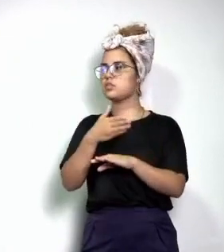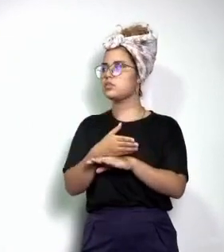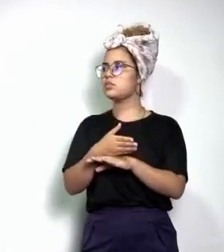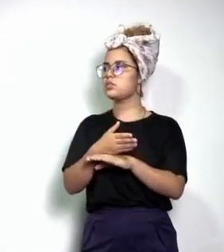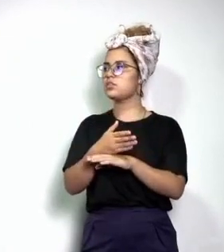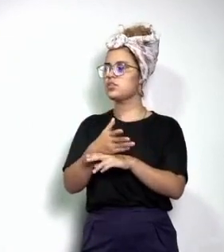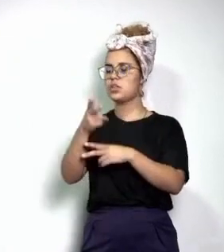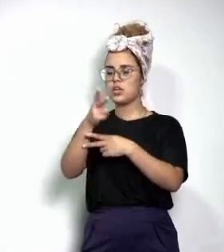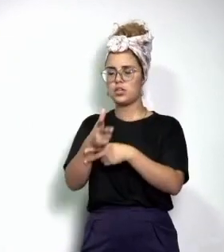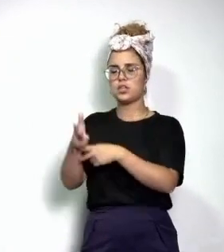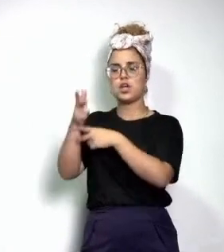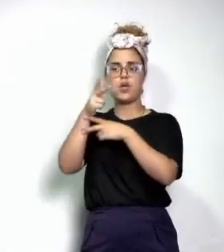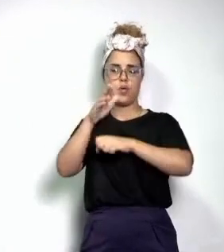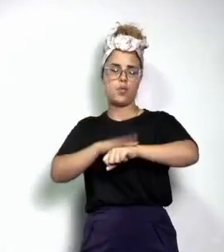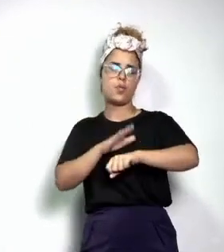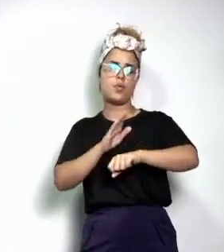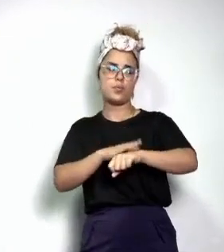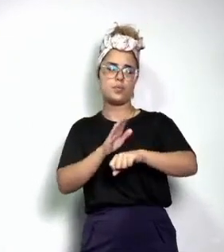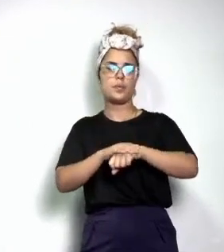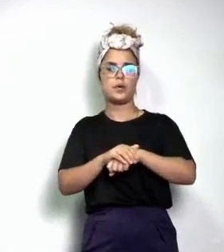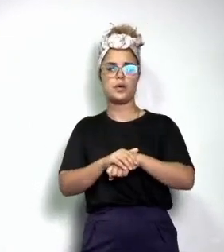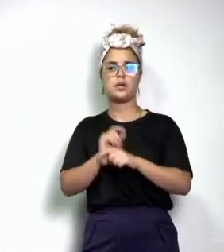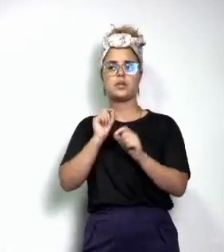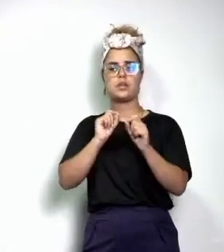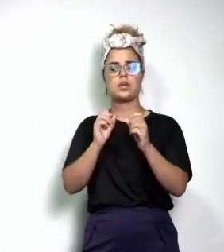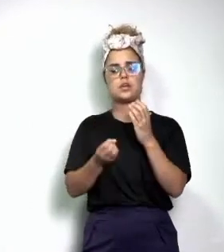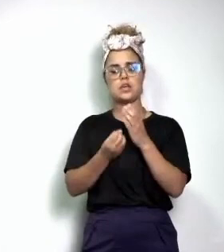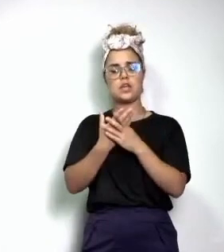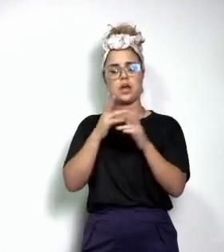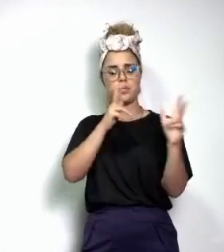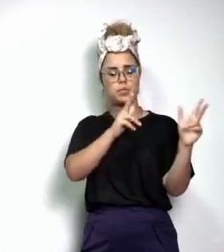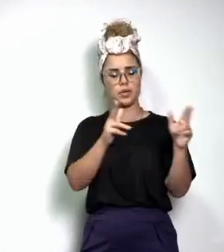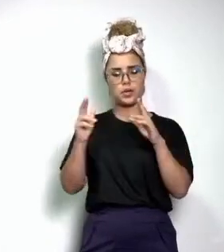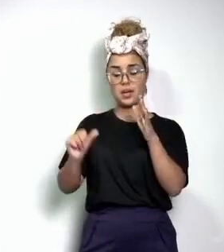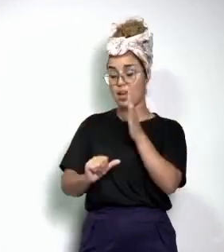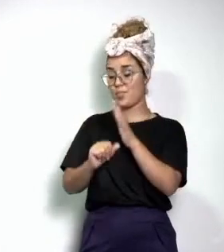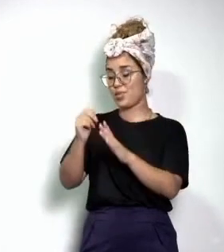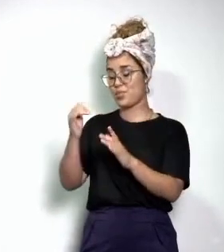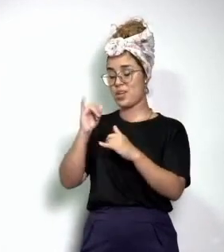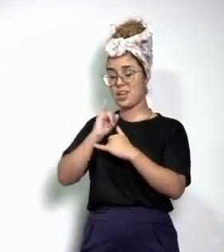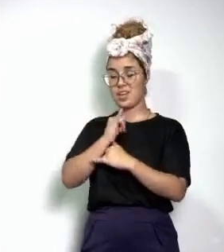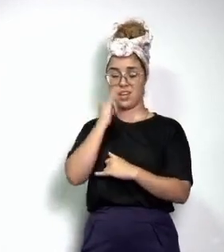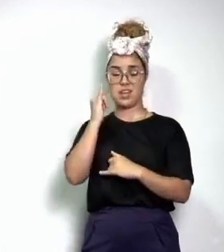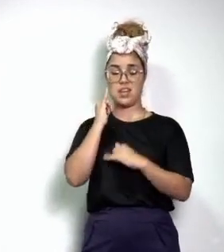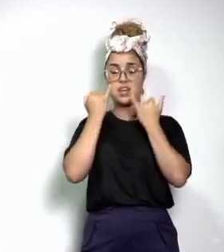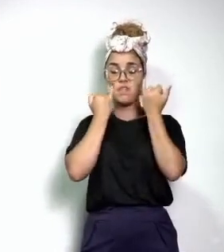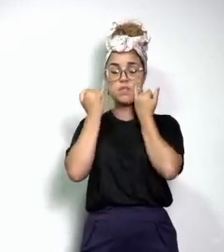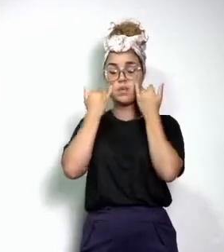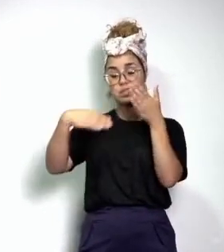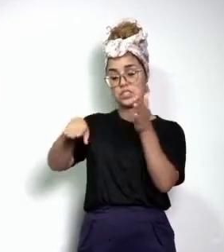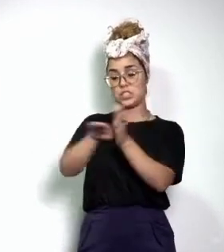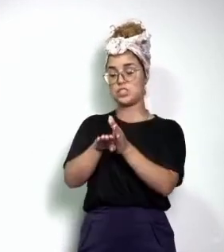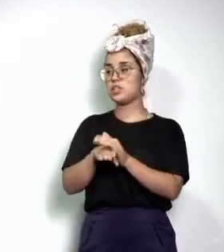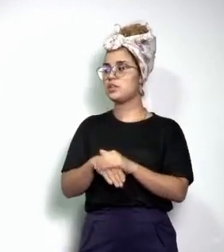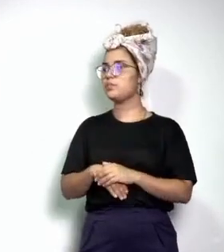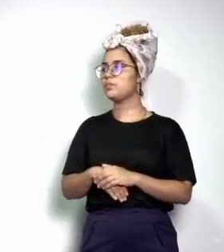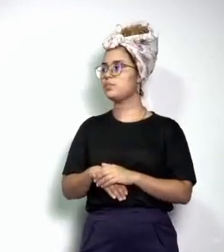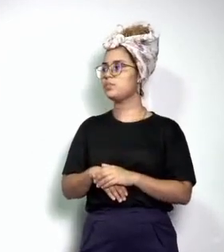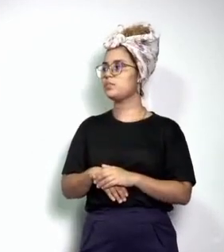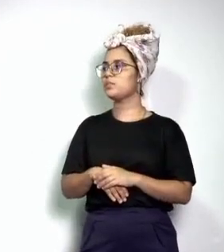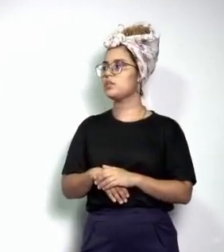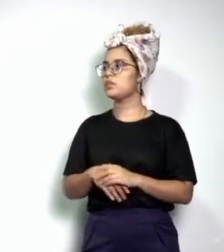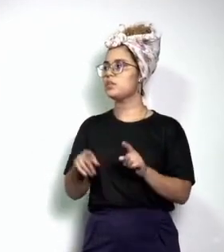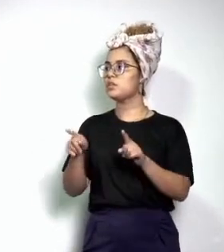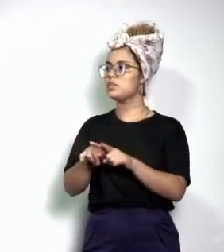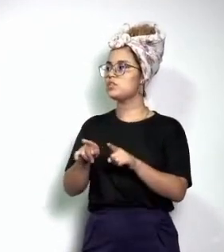no momento que alguém for lidar com esse material, né? Vai ser a primeira informação que for ver. E a gente